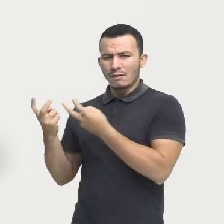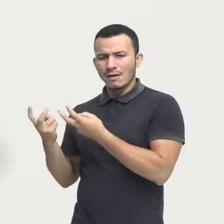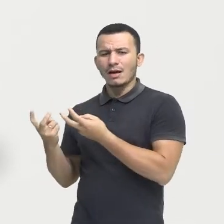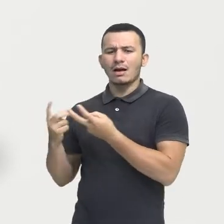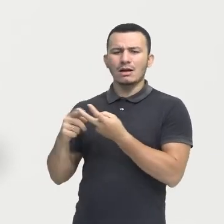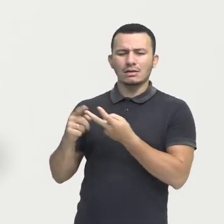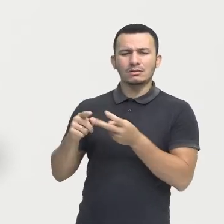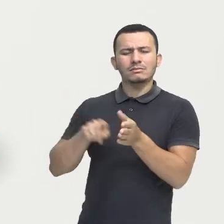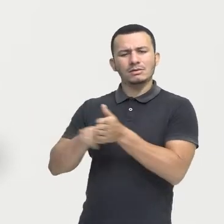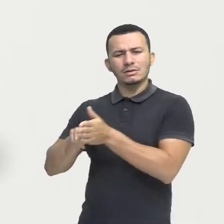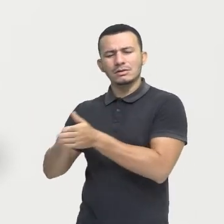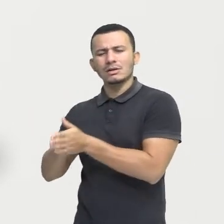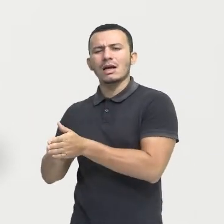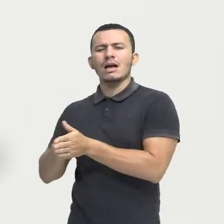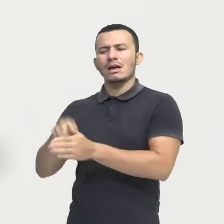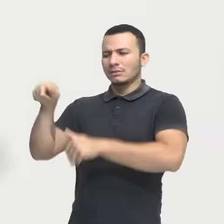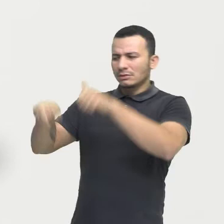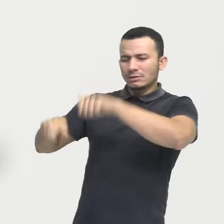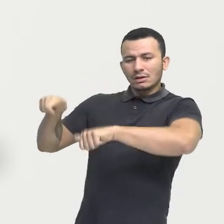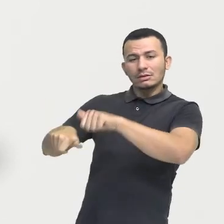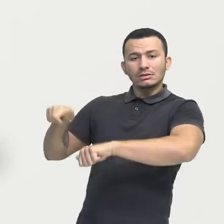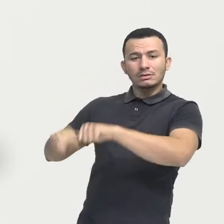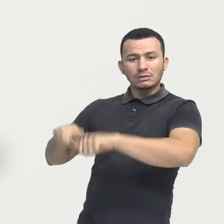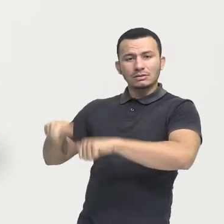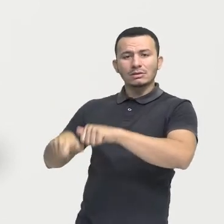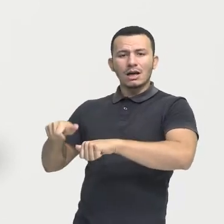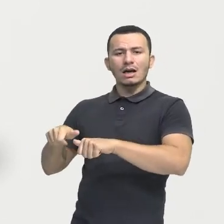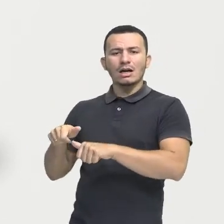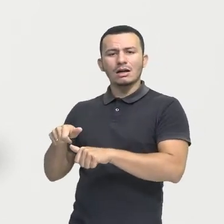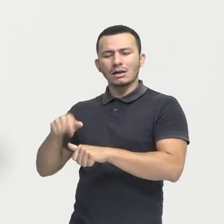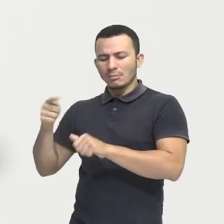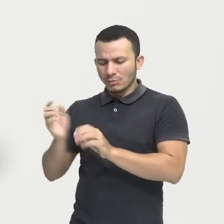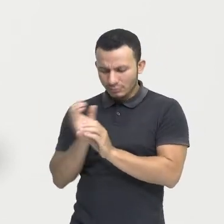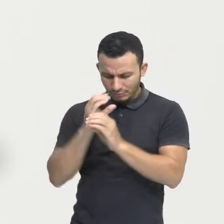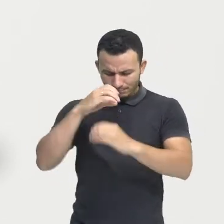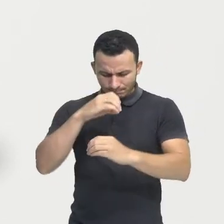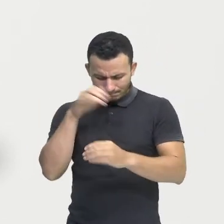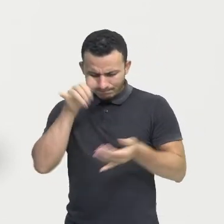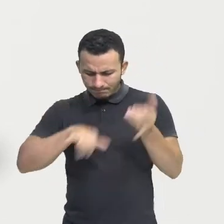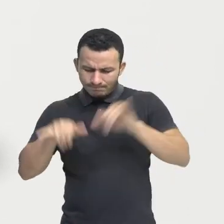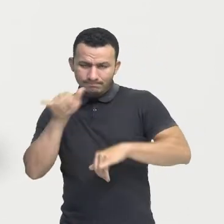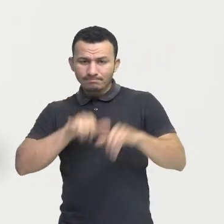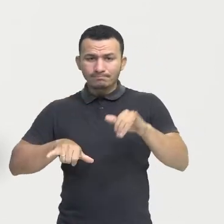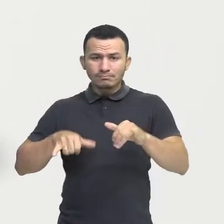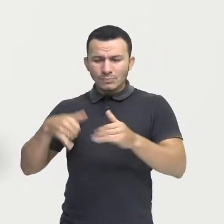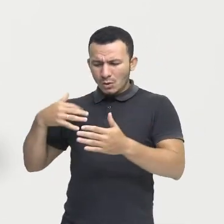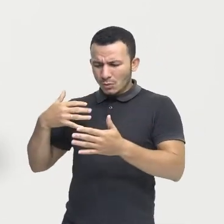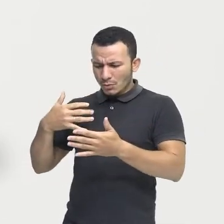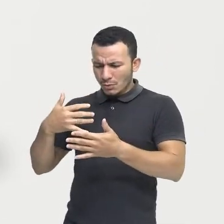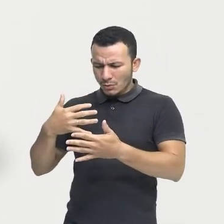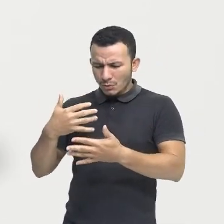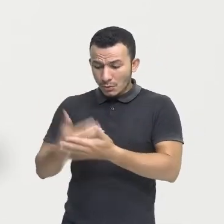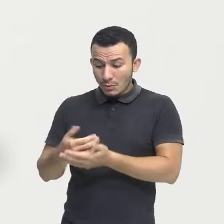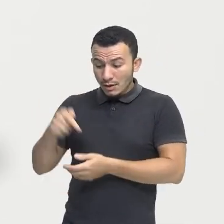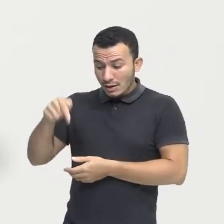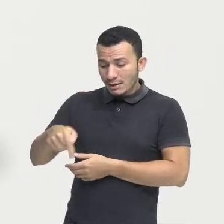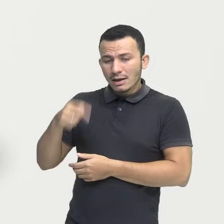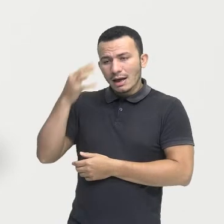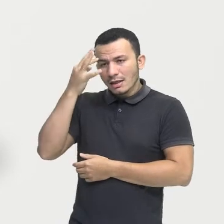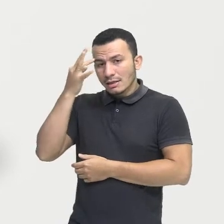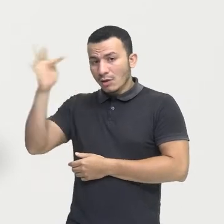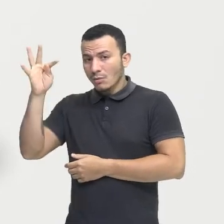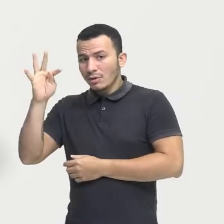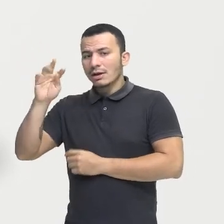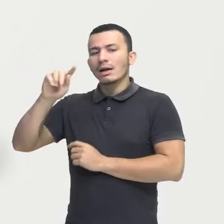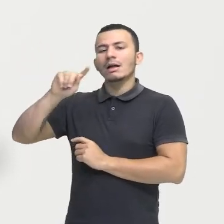pesquisar, analisar, levar para o laboratório, até que se transforme numa teoria e numa